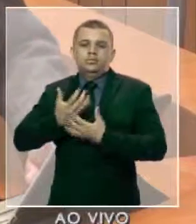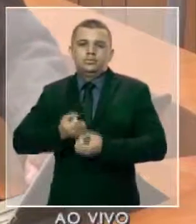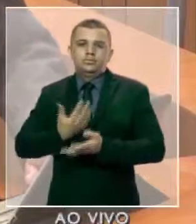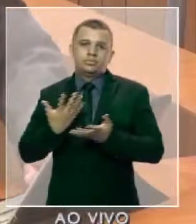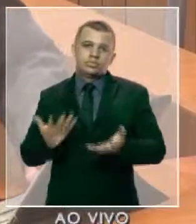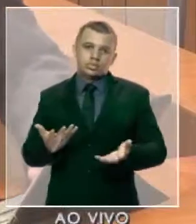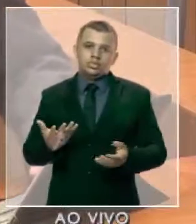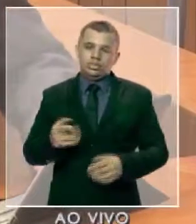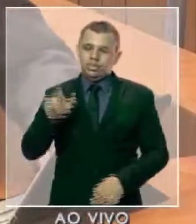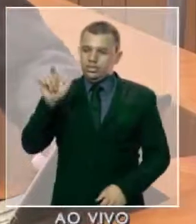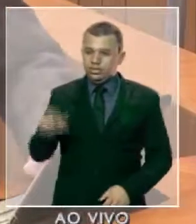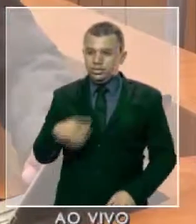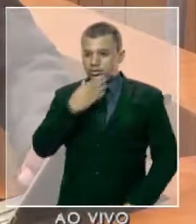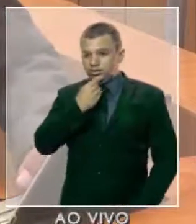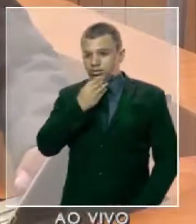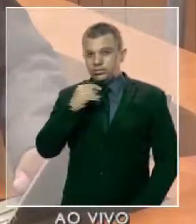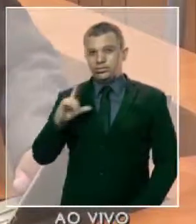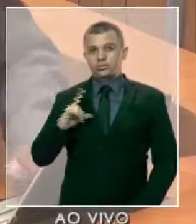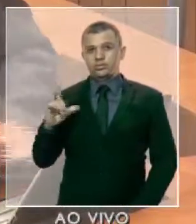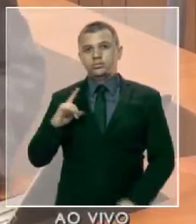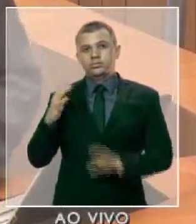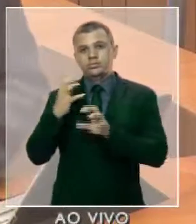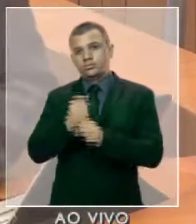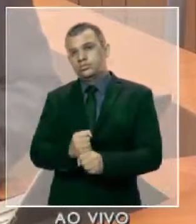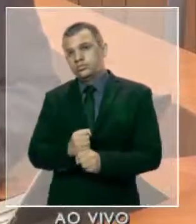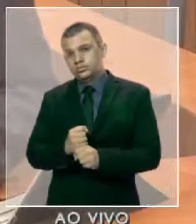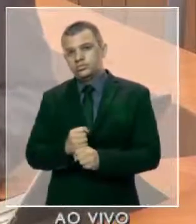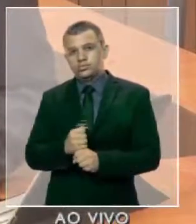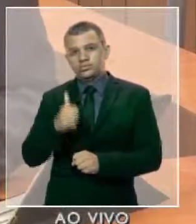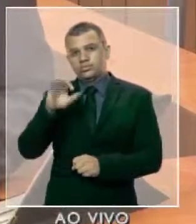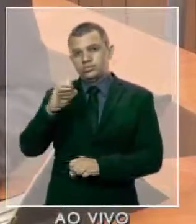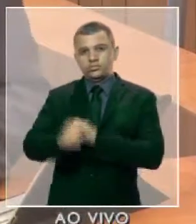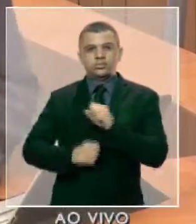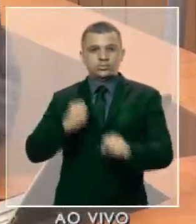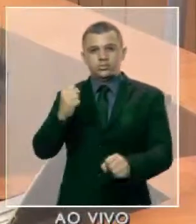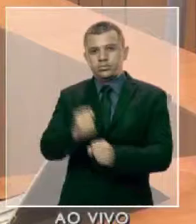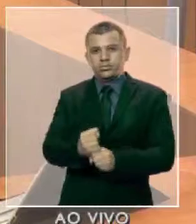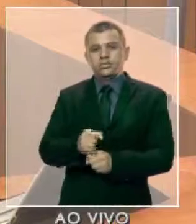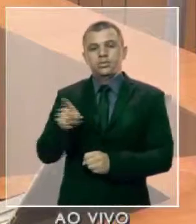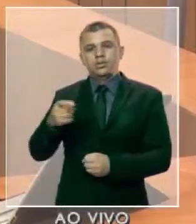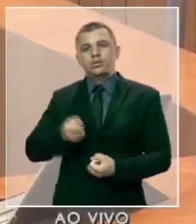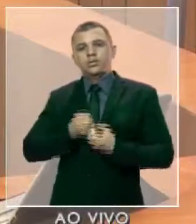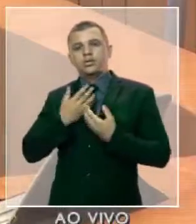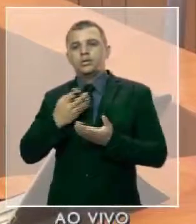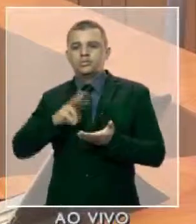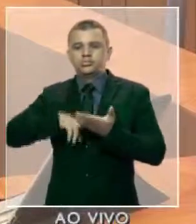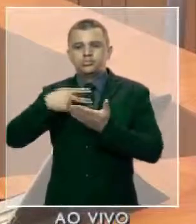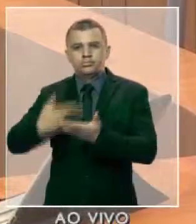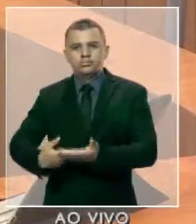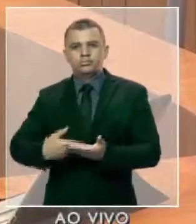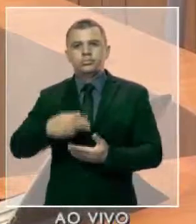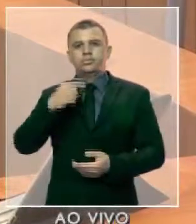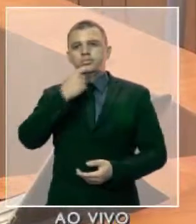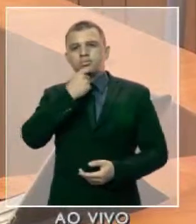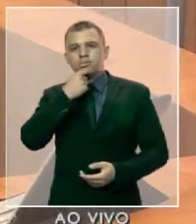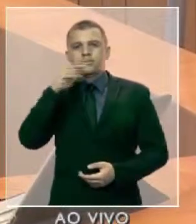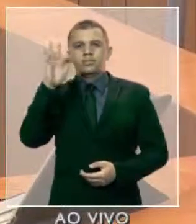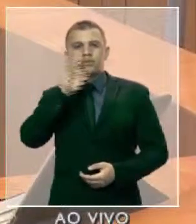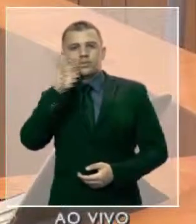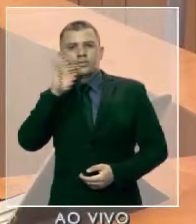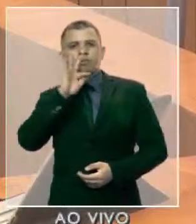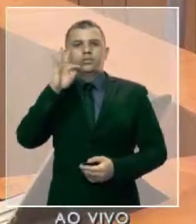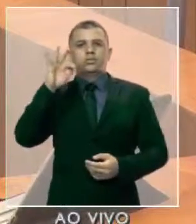sensibilidade literária. Um poeta fecundo que foi traduzido para o inglês, francês, alemão. Vejam